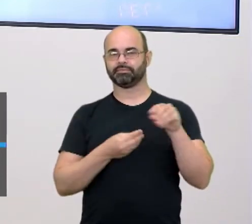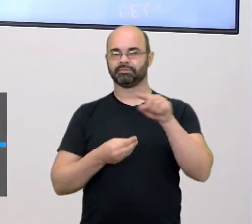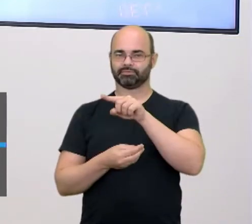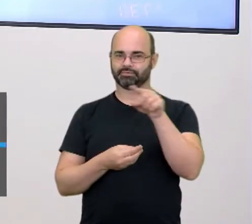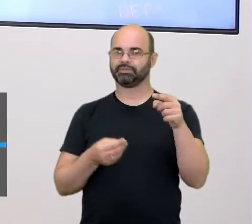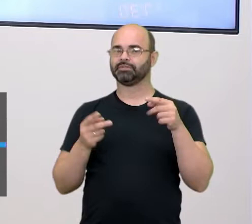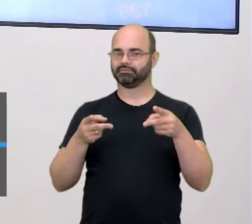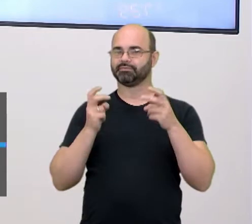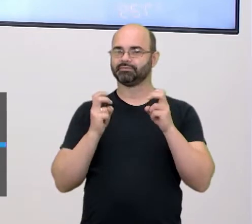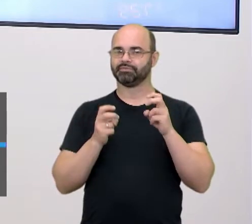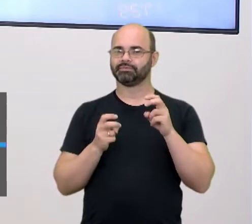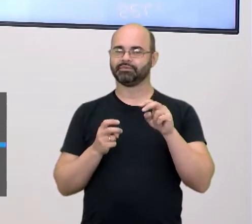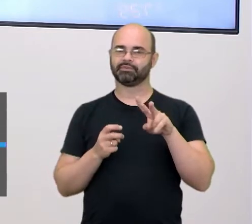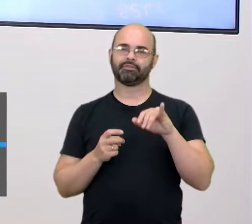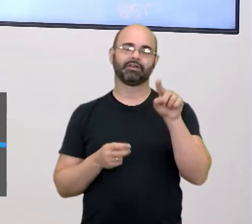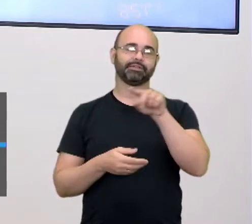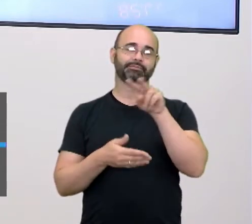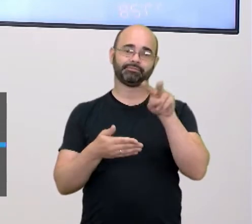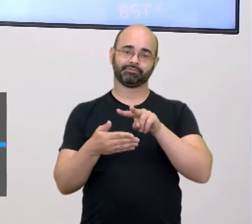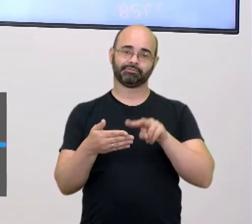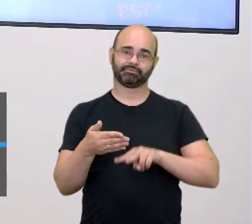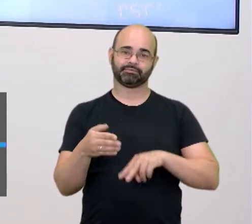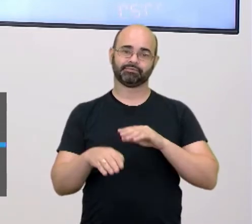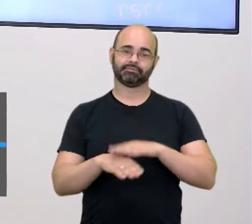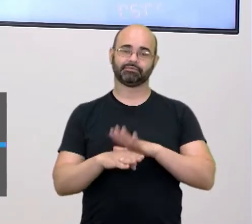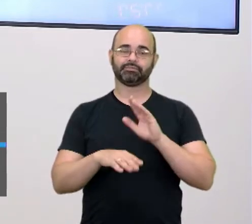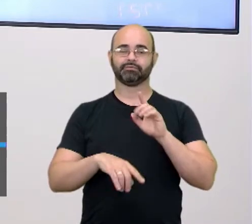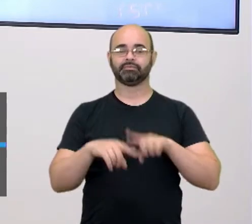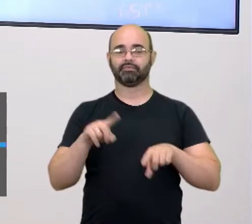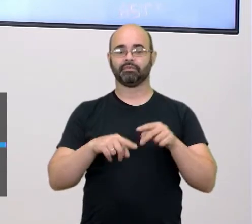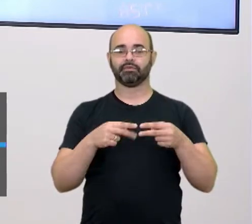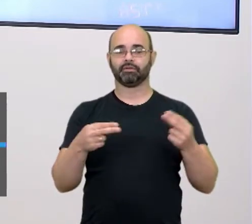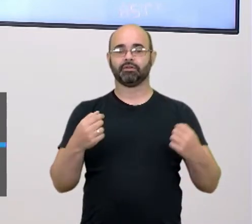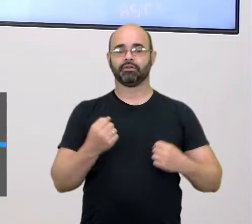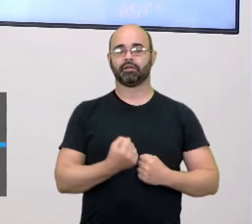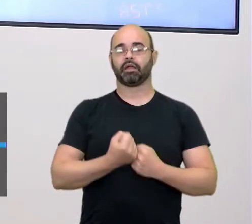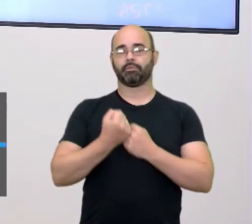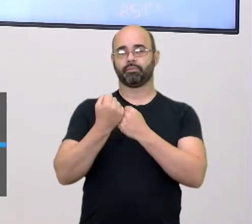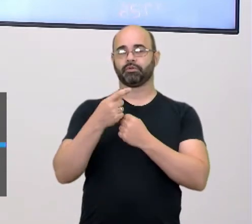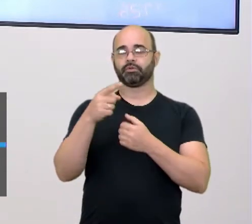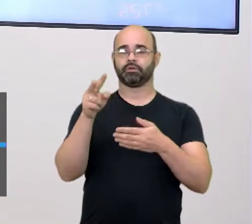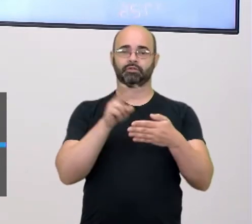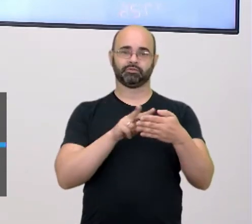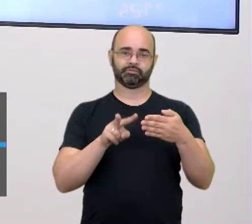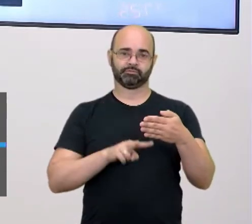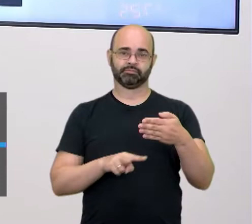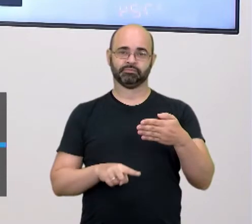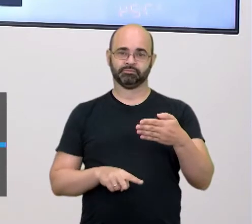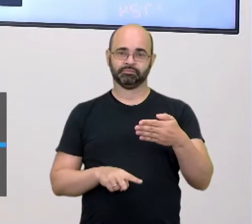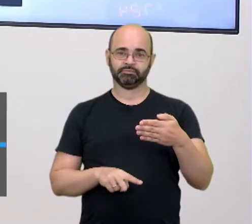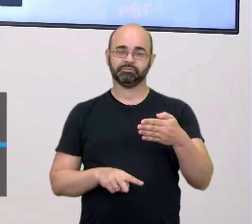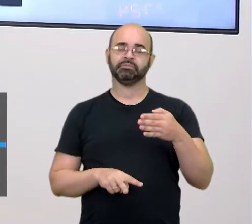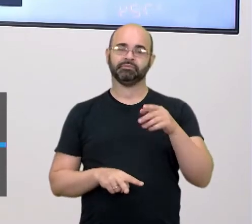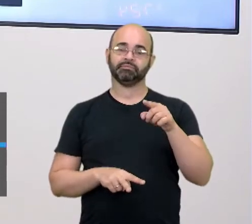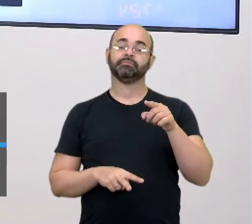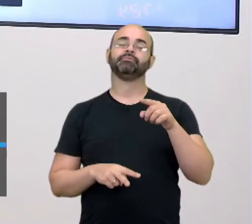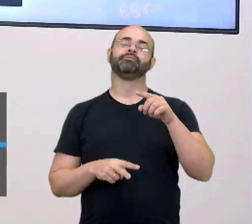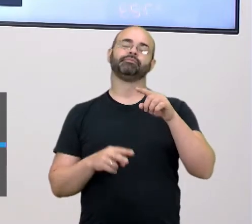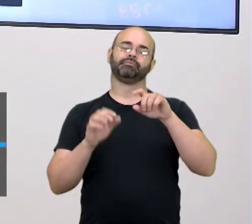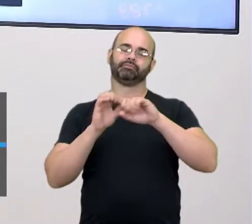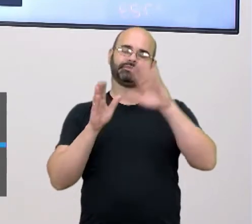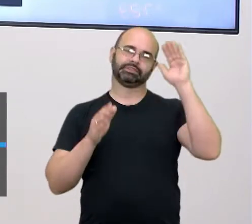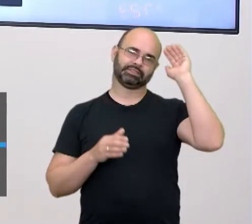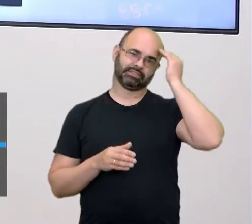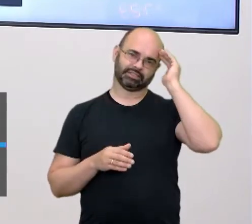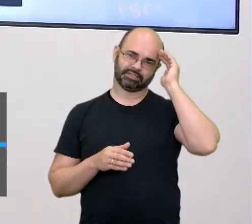mais aprofundada no material de apoio no mapa, você vai perceber que a intenção realmente é essa aí, tá? Então o que